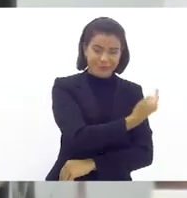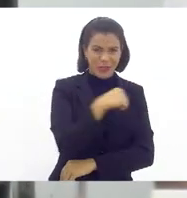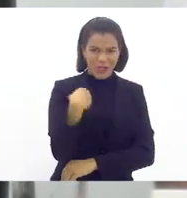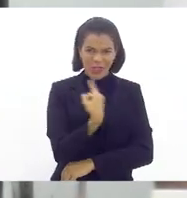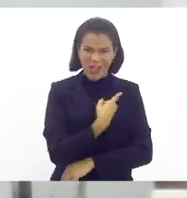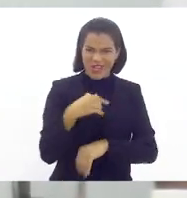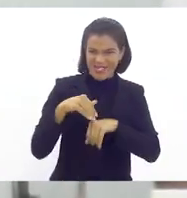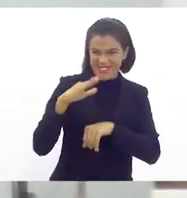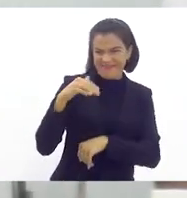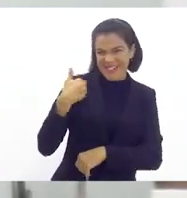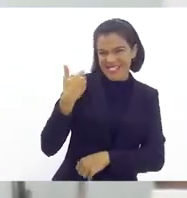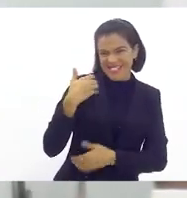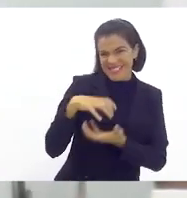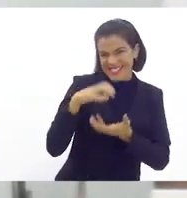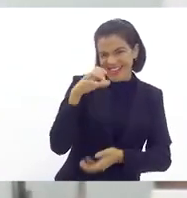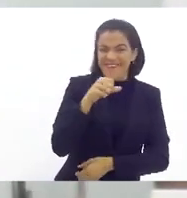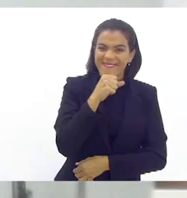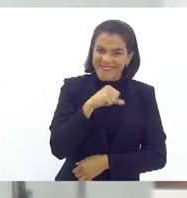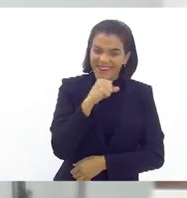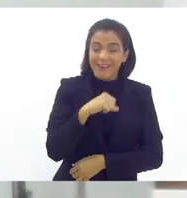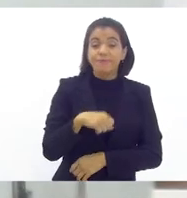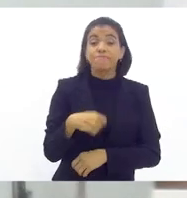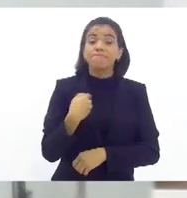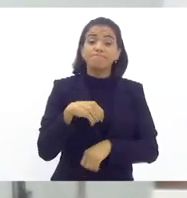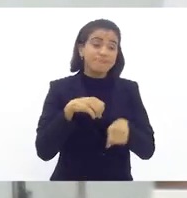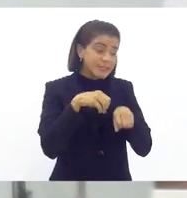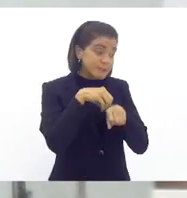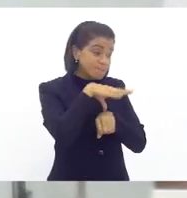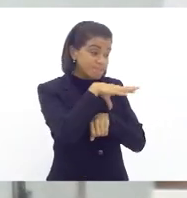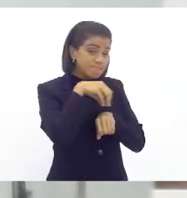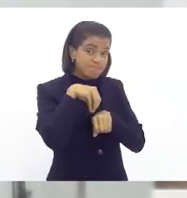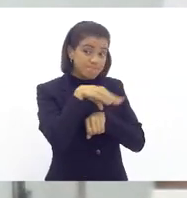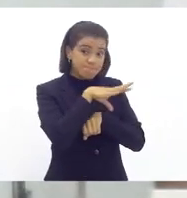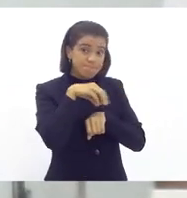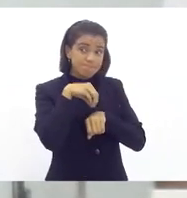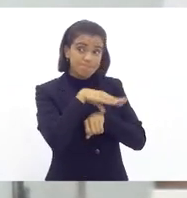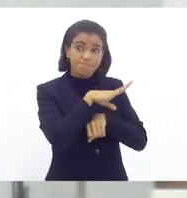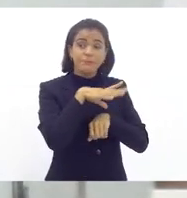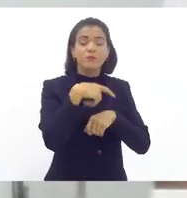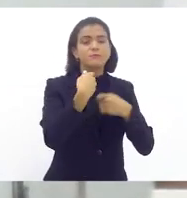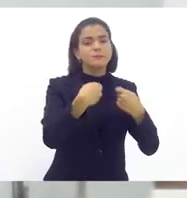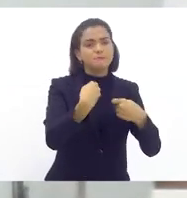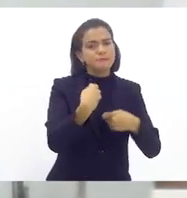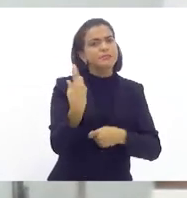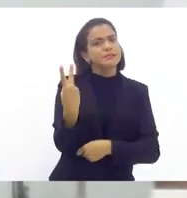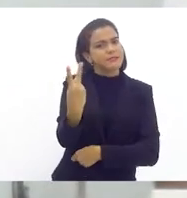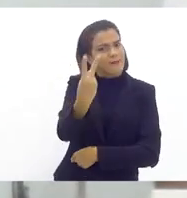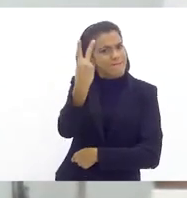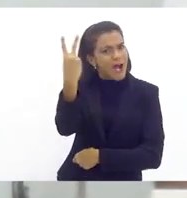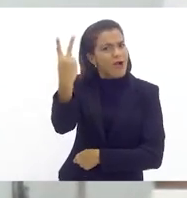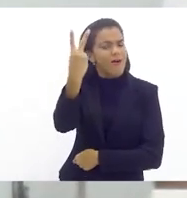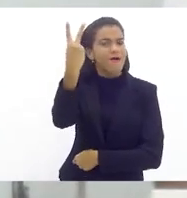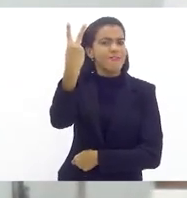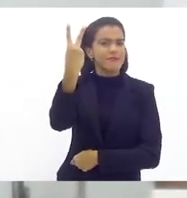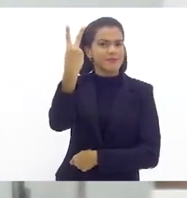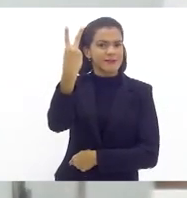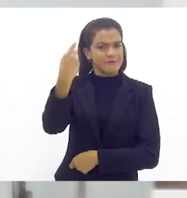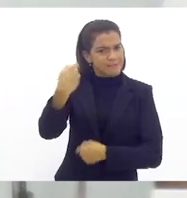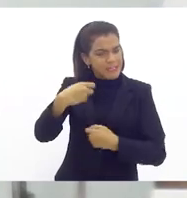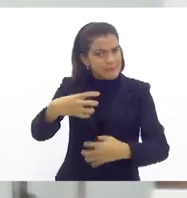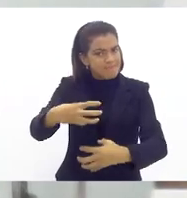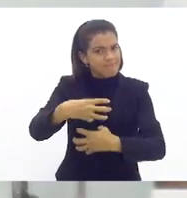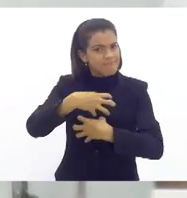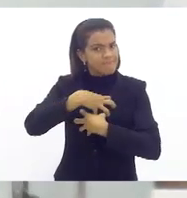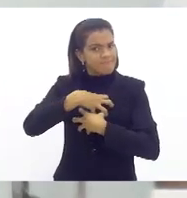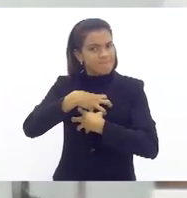velhos, precisamos dizer para eles que eles têm sim, que eles têm valor, que eles precisam se sentir